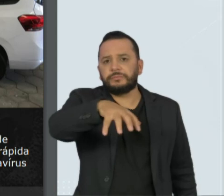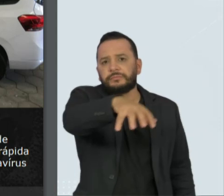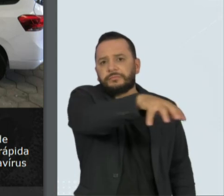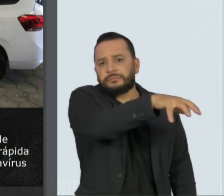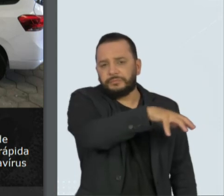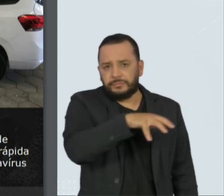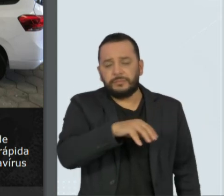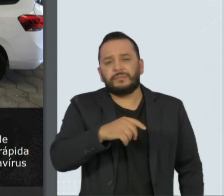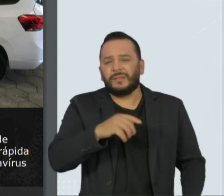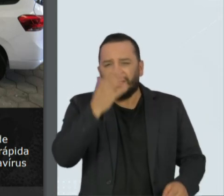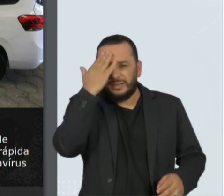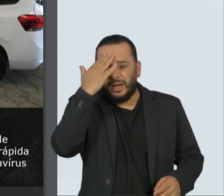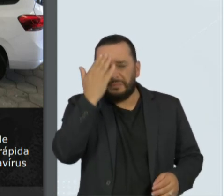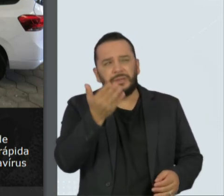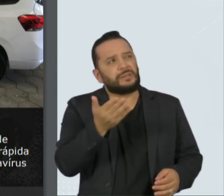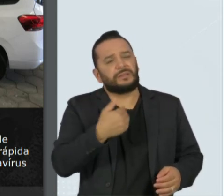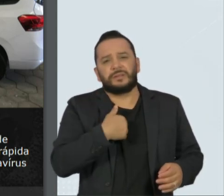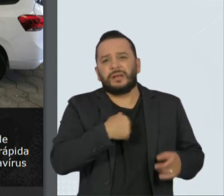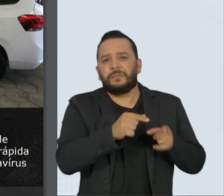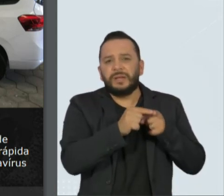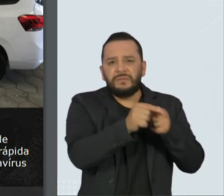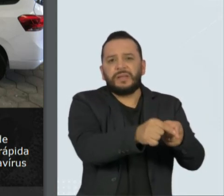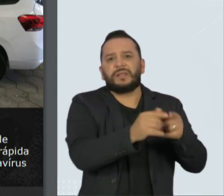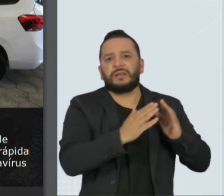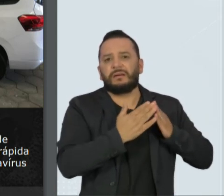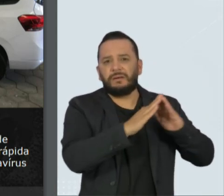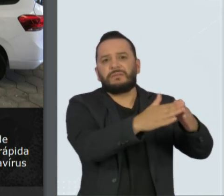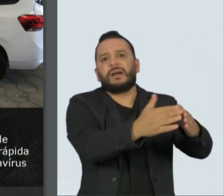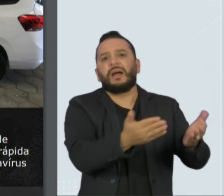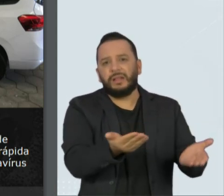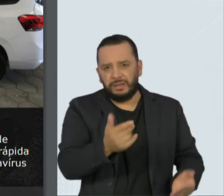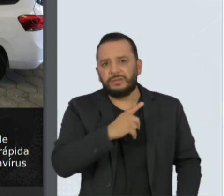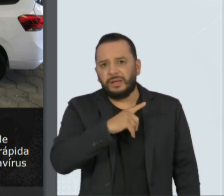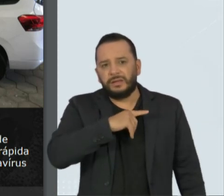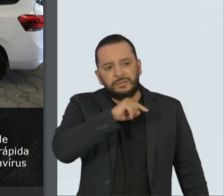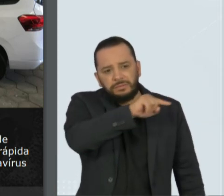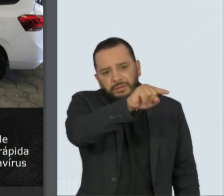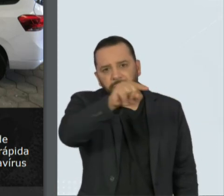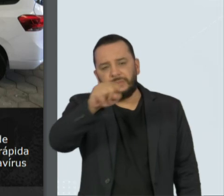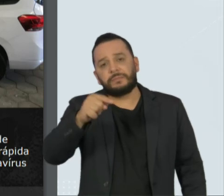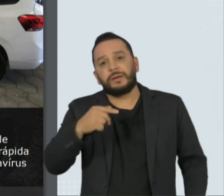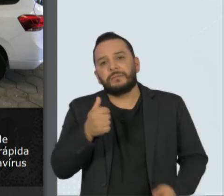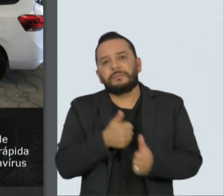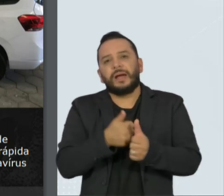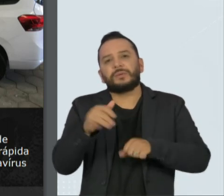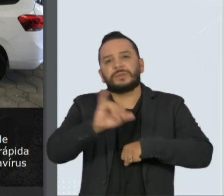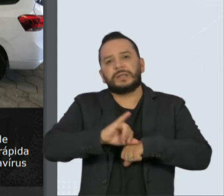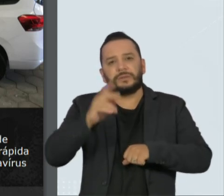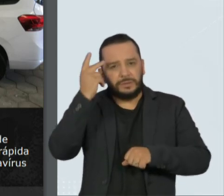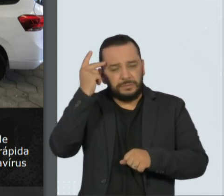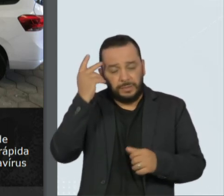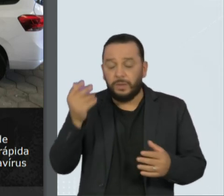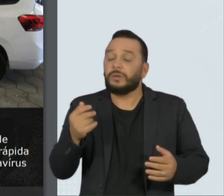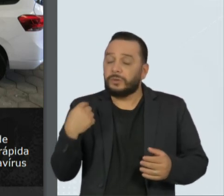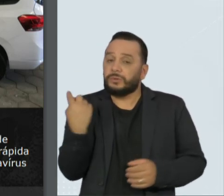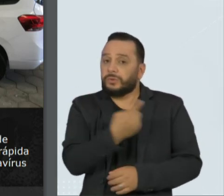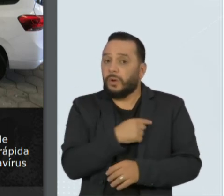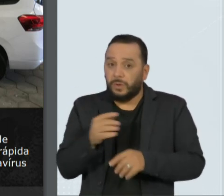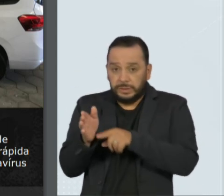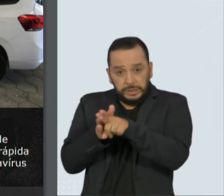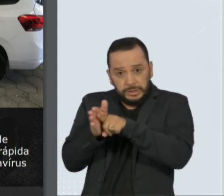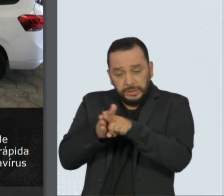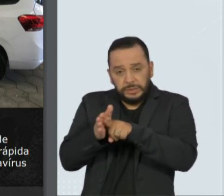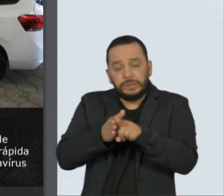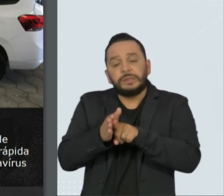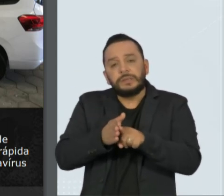comunidades periféricas dos grandes centros urbanos. Iniciamos um estudo piloto na comunidade de São